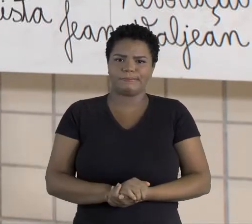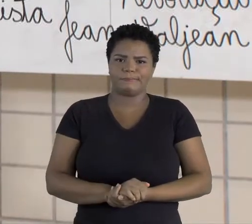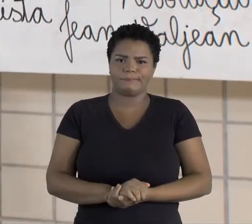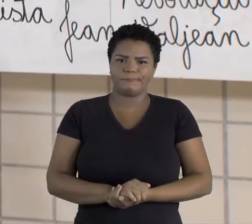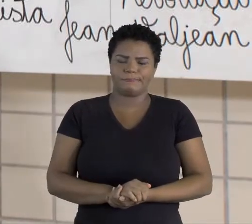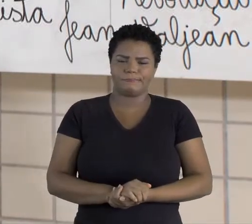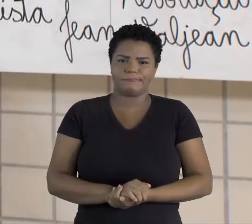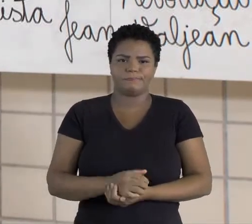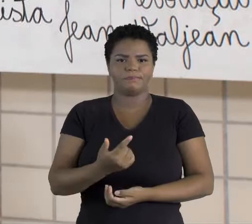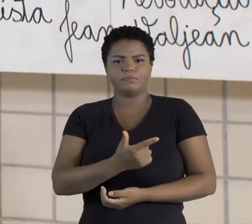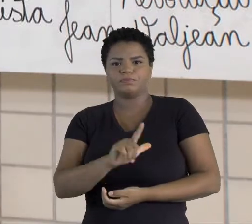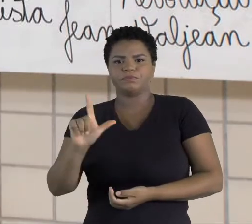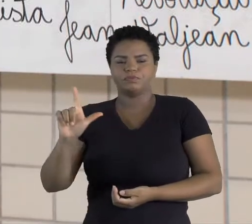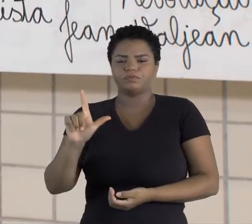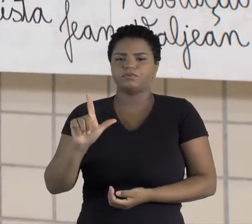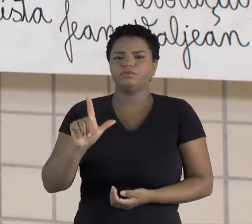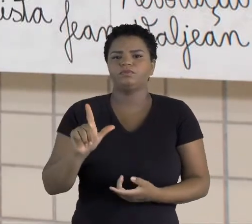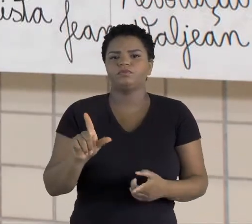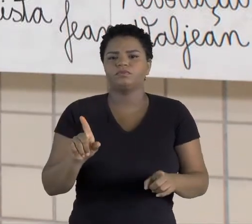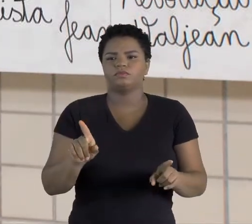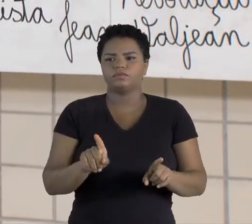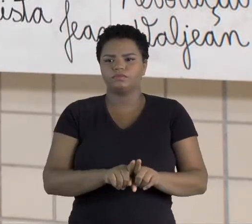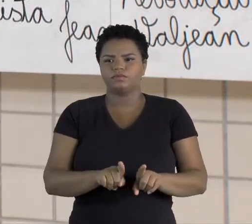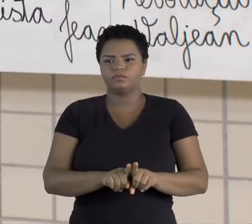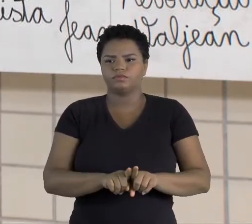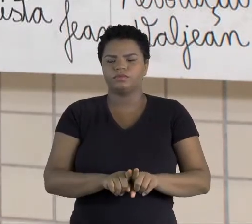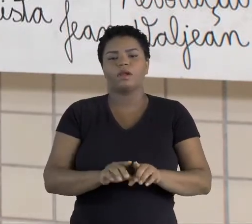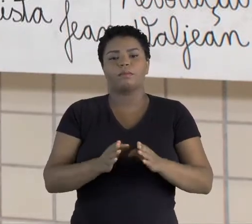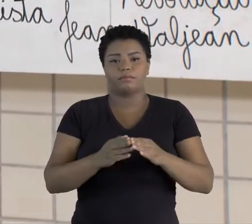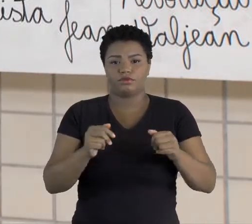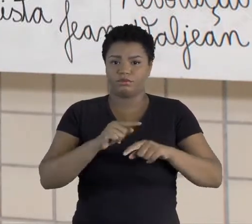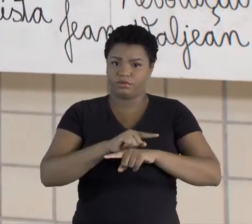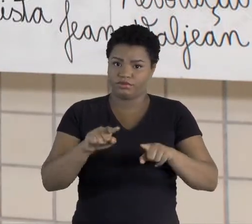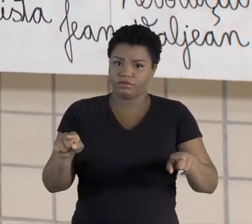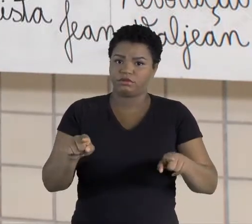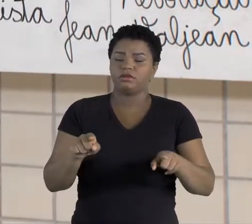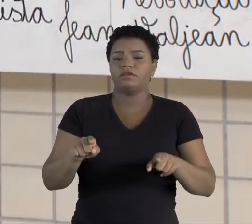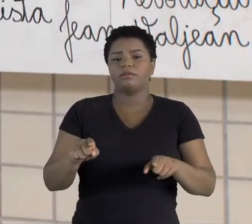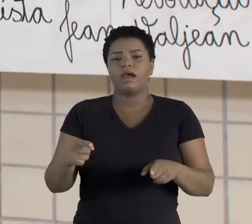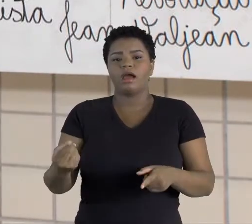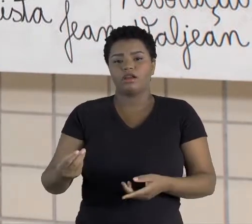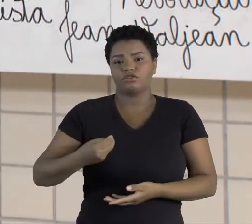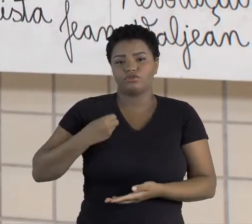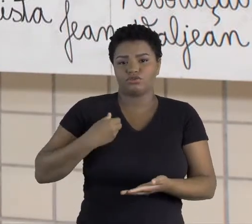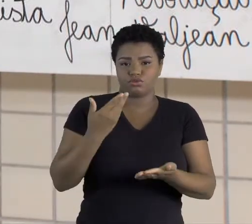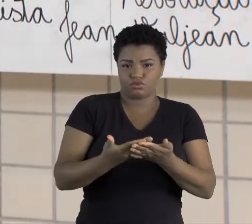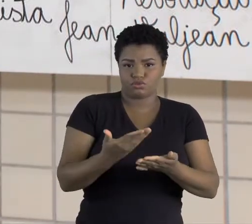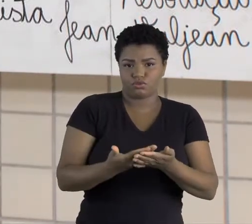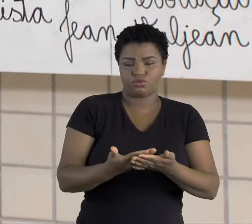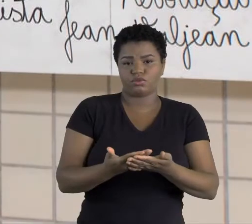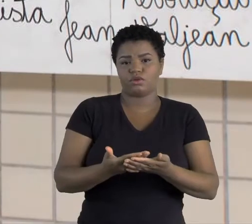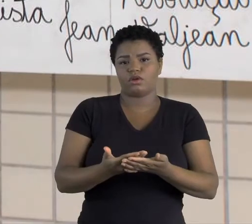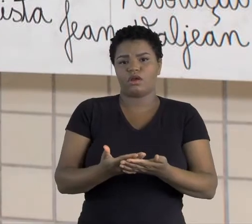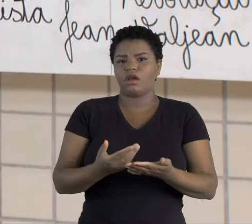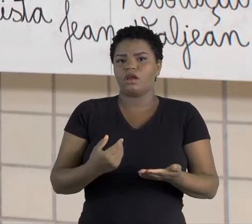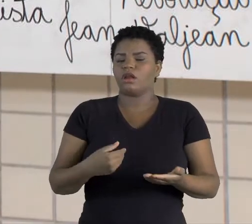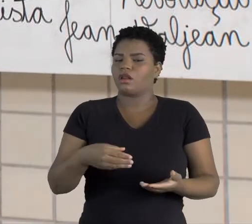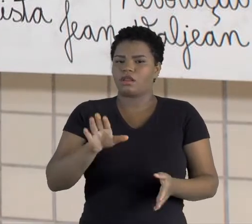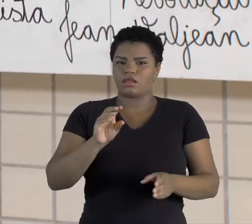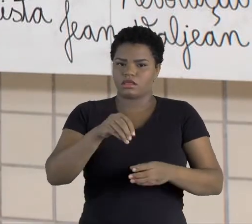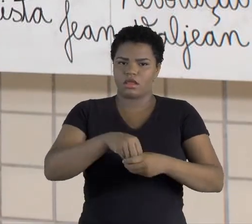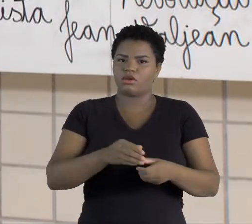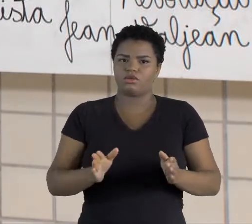A outra questão, essa que eu pedi para vocês fazerem a biografia, é um estudo a mais, ela não está lá no bloco de estudo de